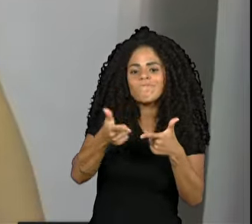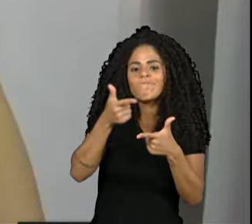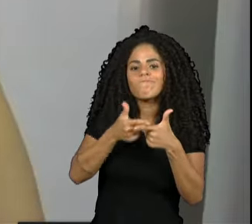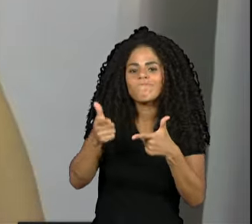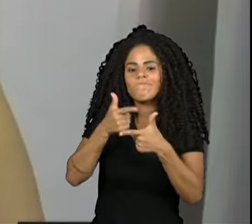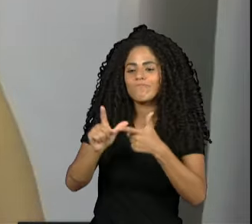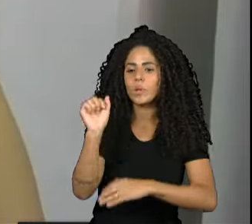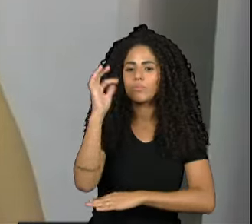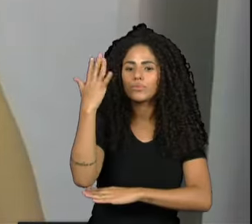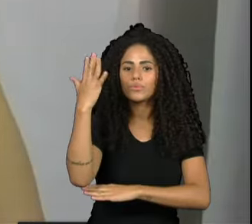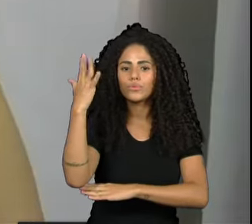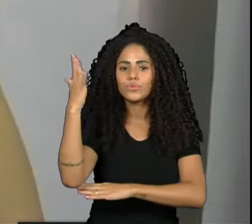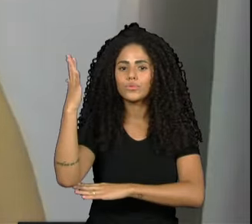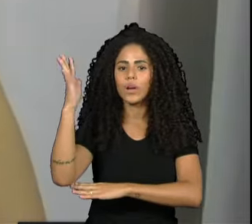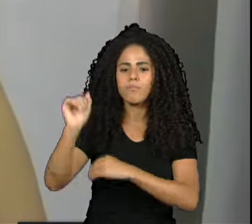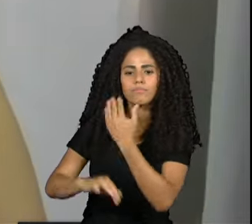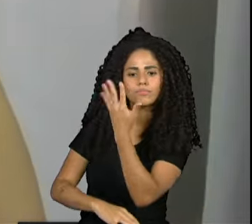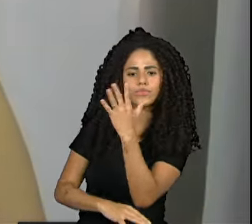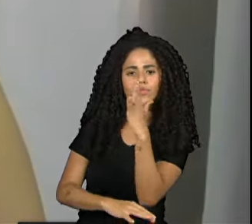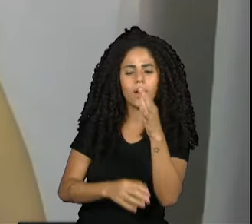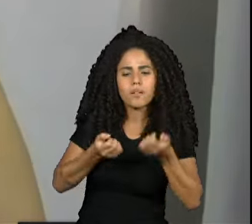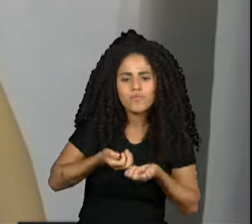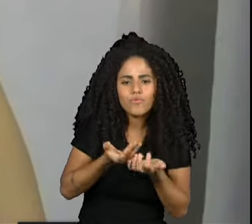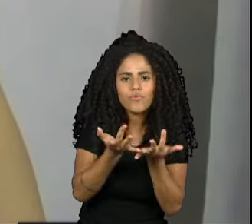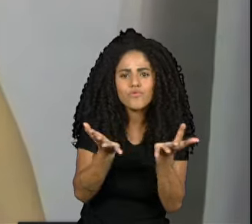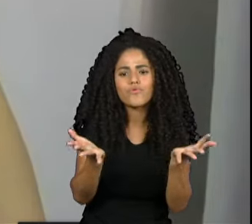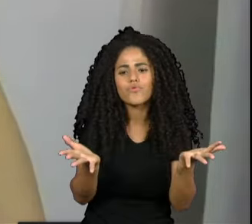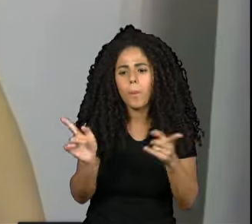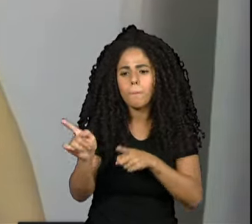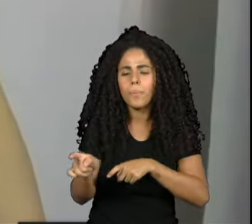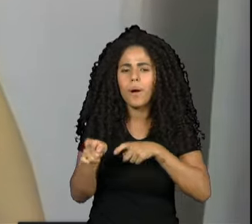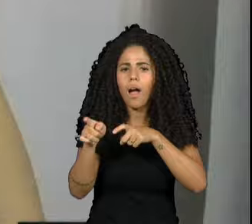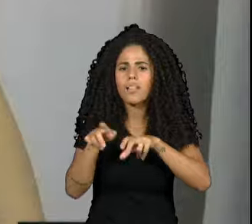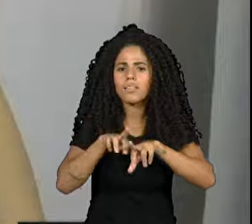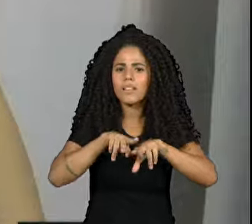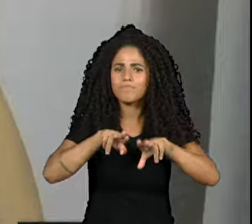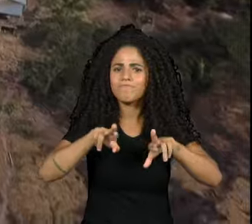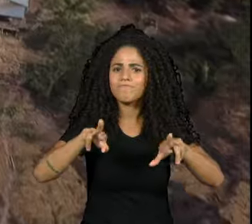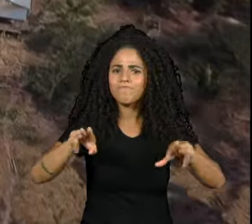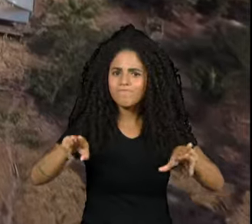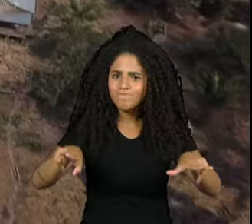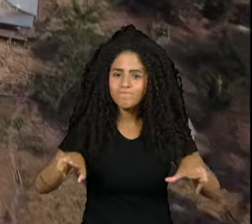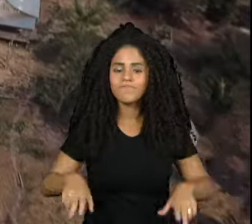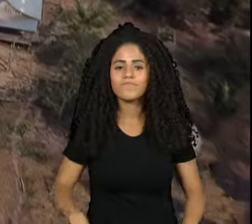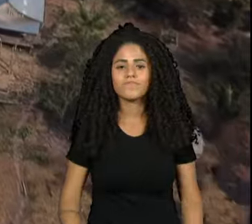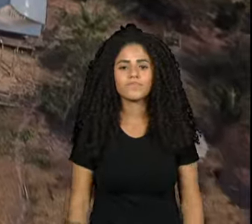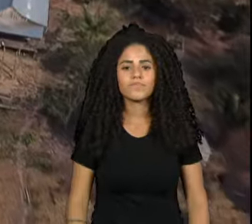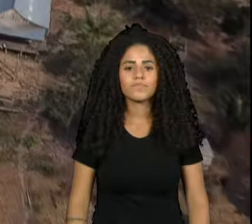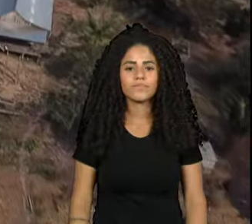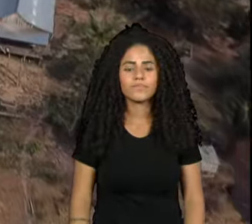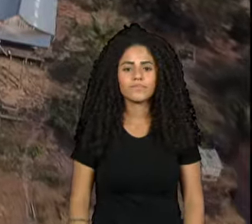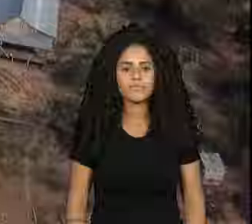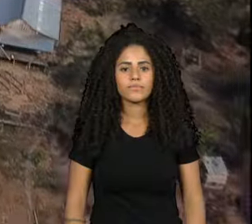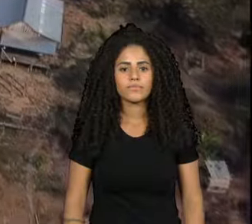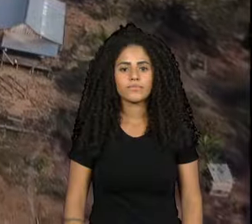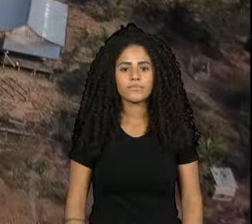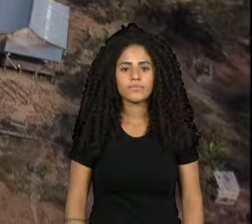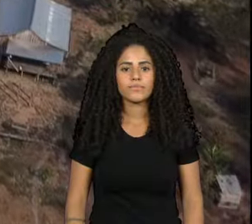né, supressão de vegetação, uma mudança na biodiversidade muito considerável.